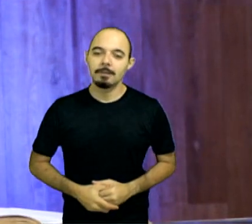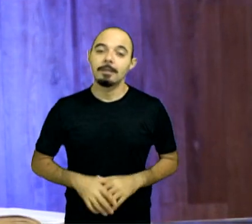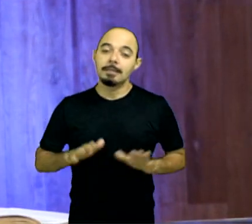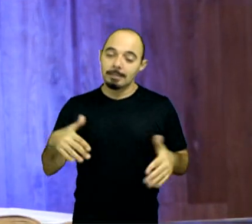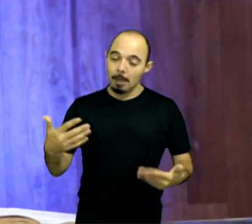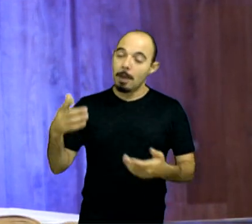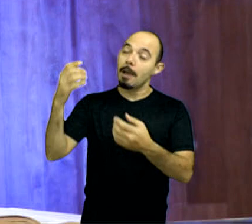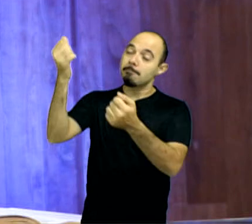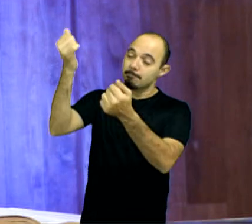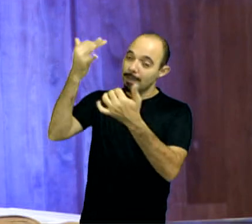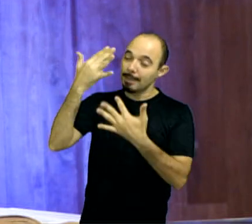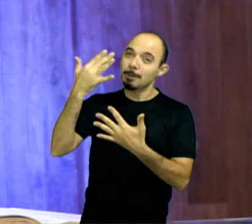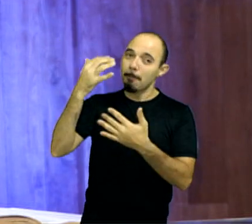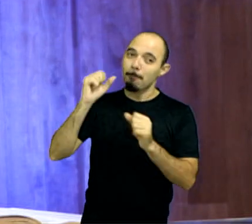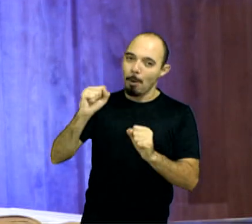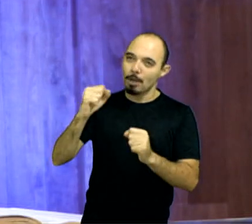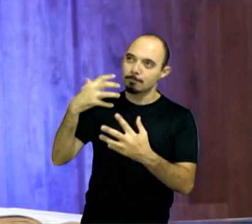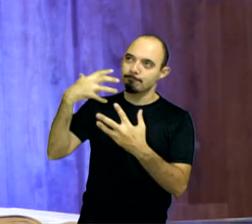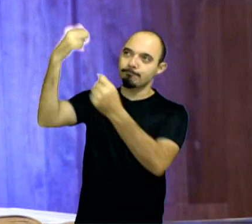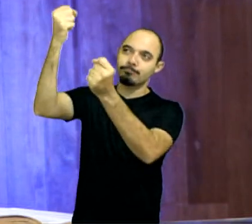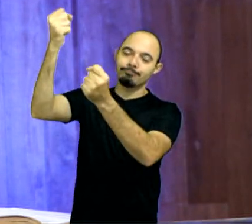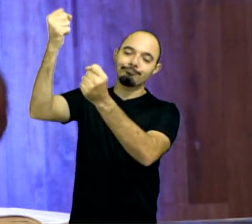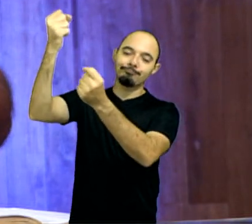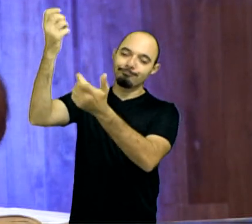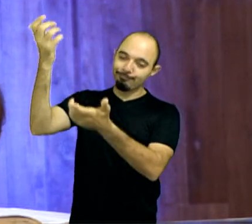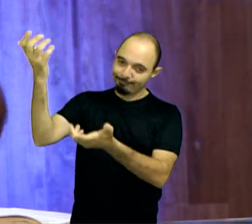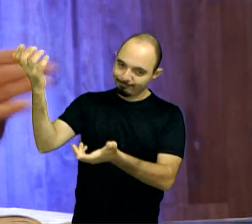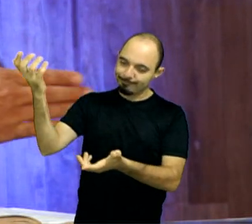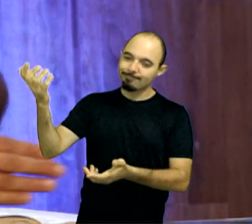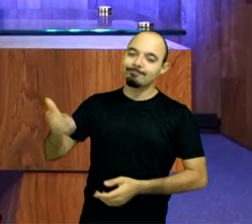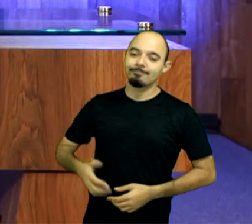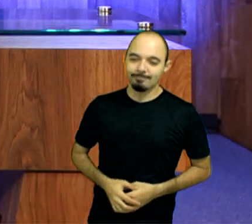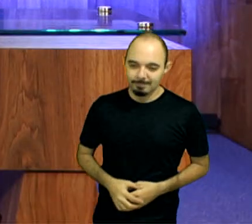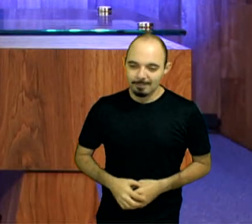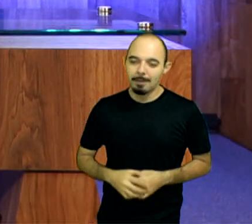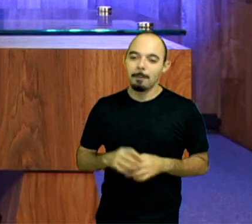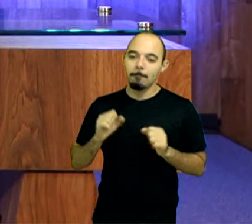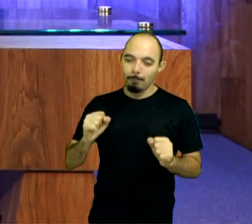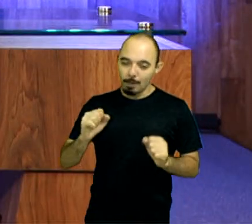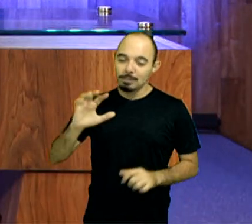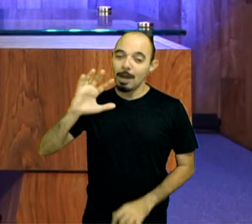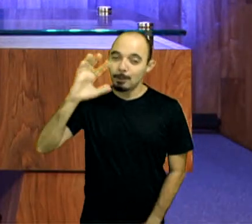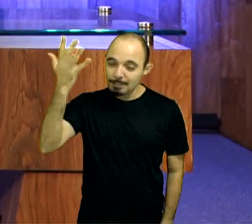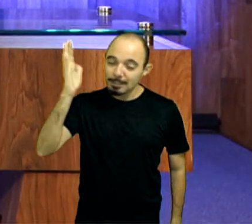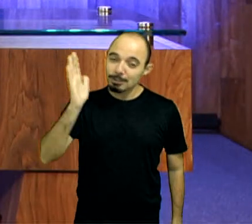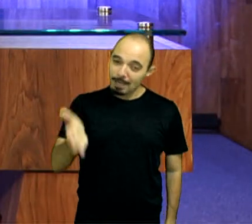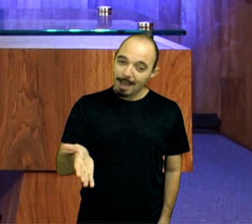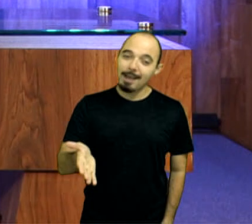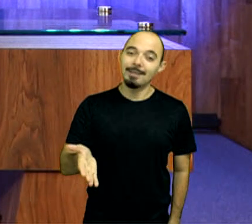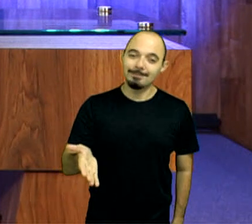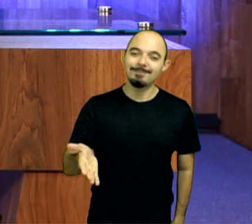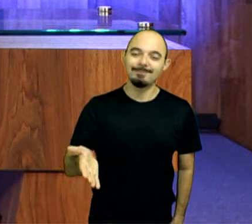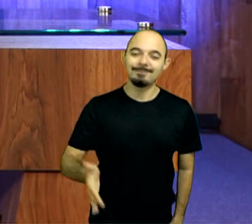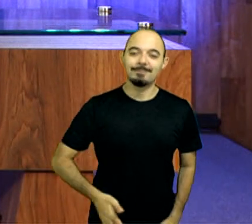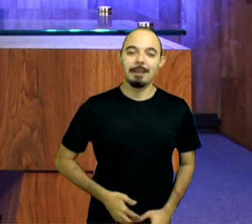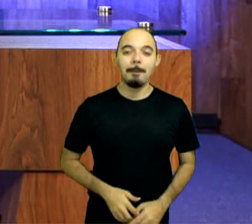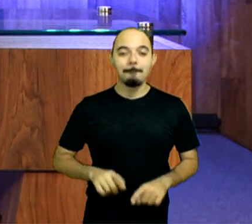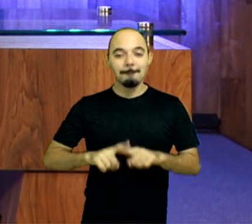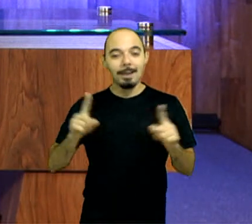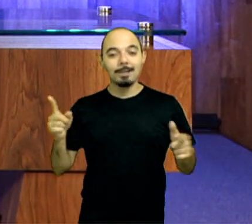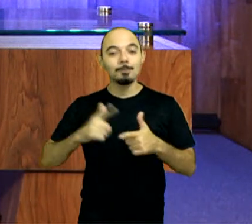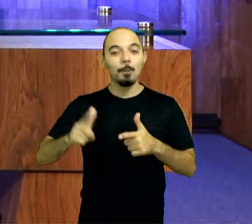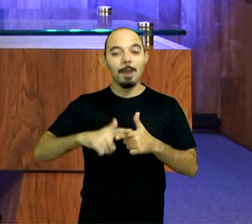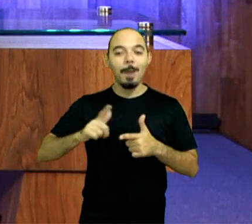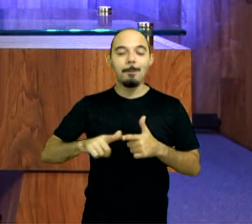poderia já ter chego. Muitas coisas poderiam já ter acontecido. Mas o problema não é aquilo